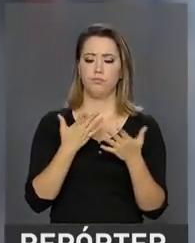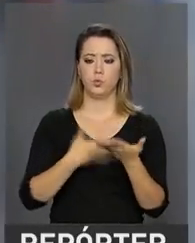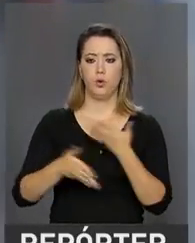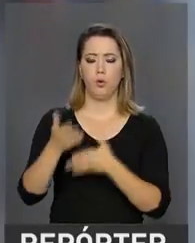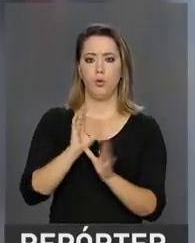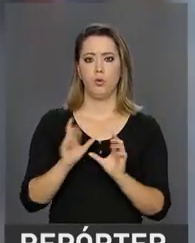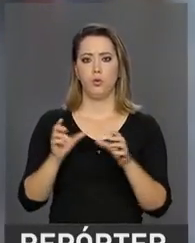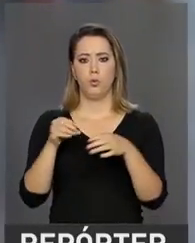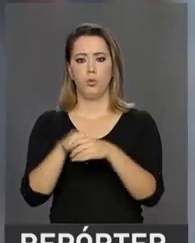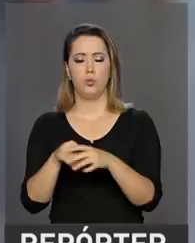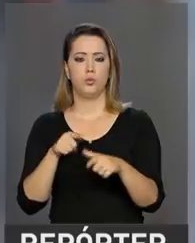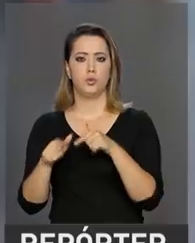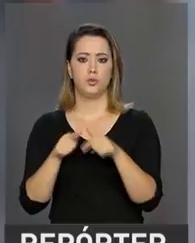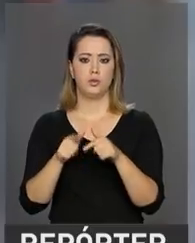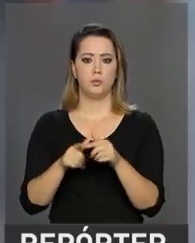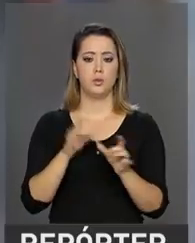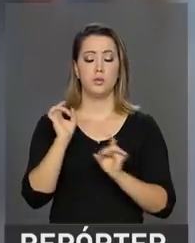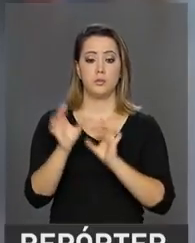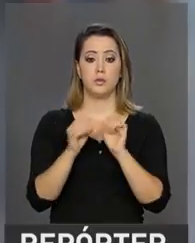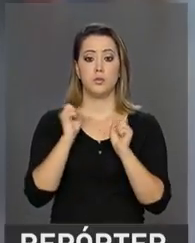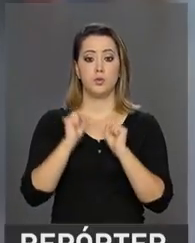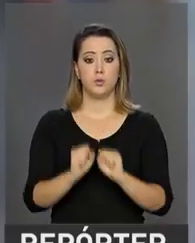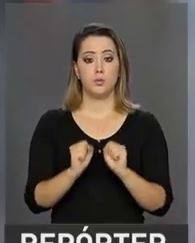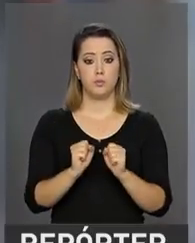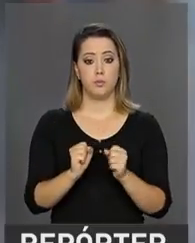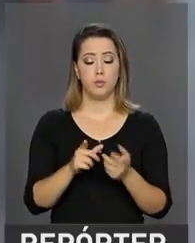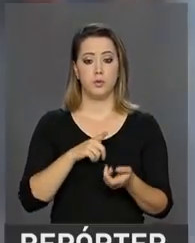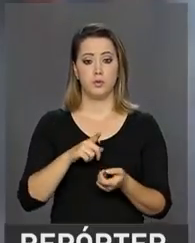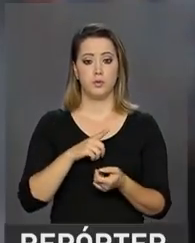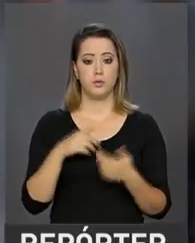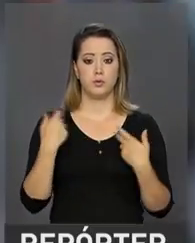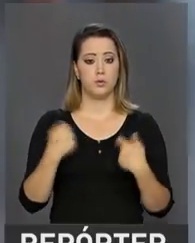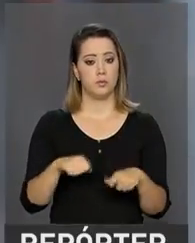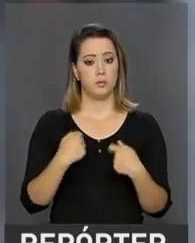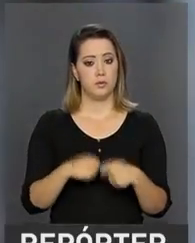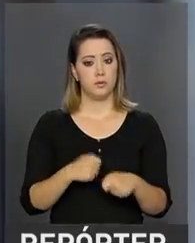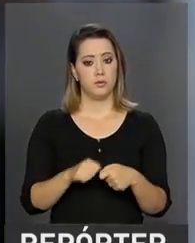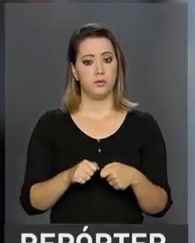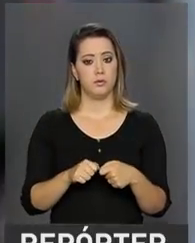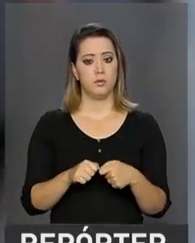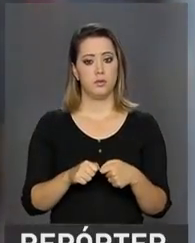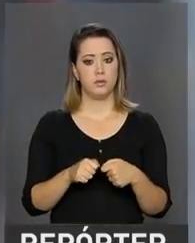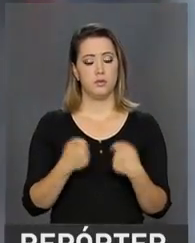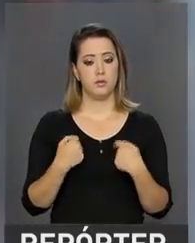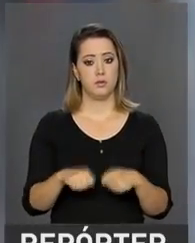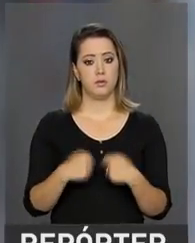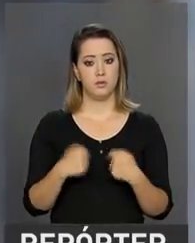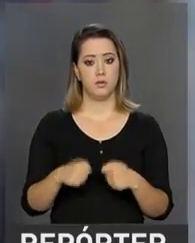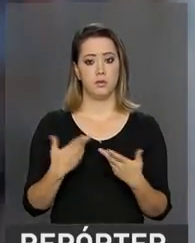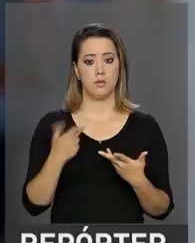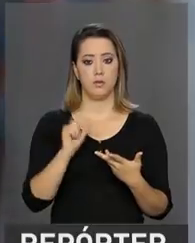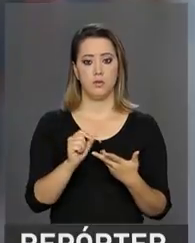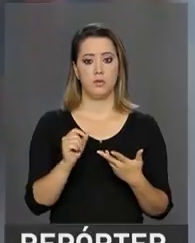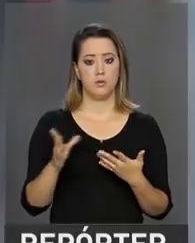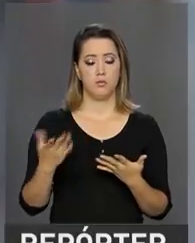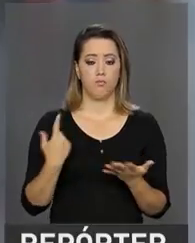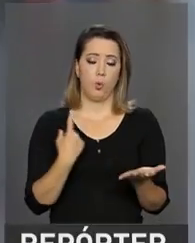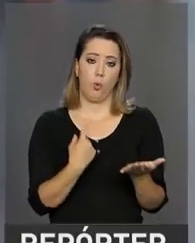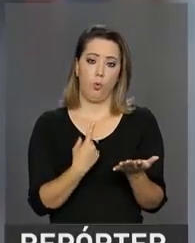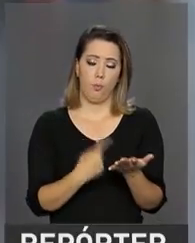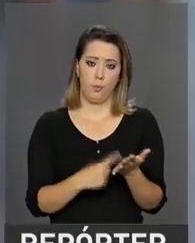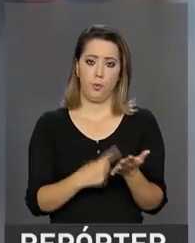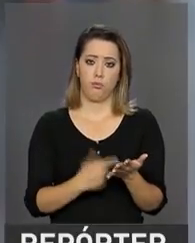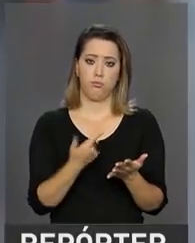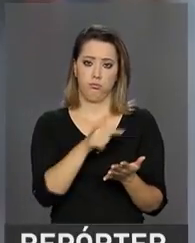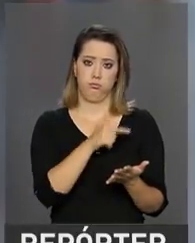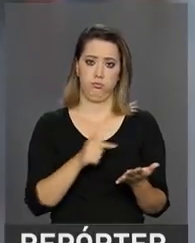servidores especialmente daqueles que podem ter necessidades que poderão ser acolhidas com a